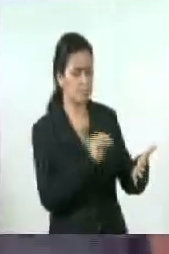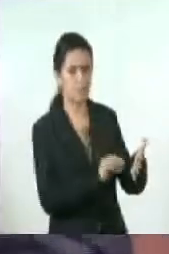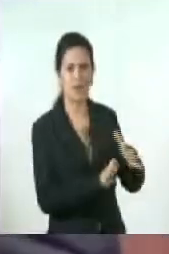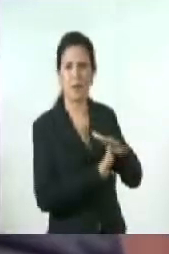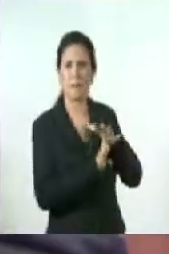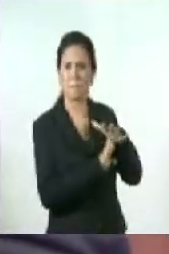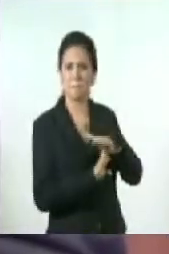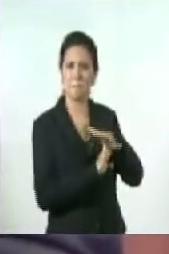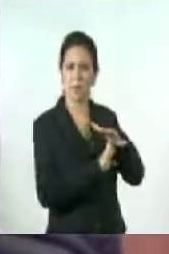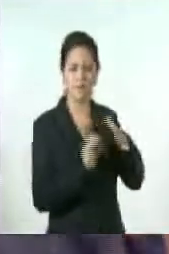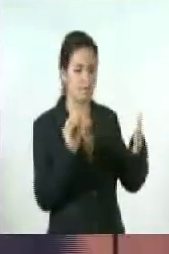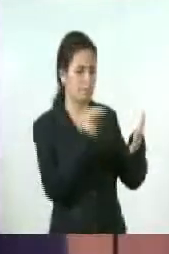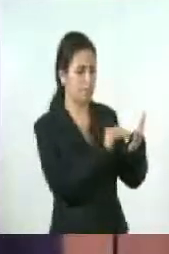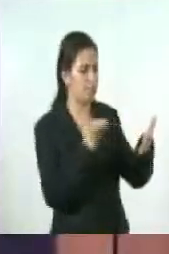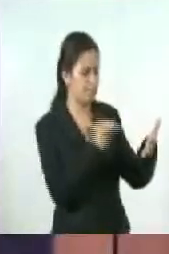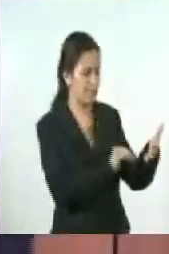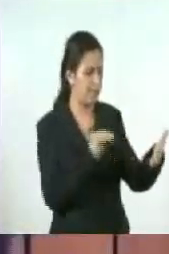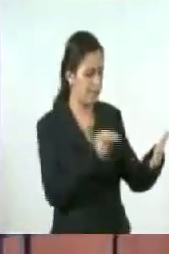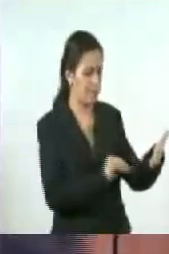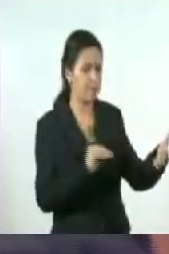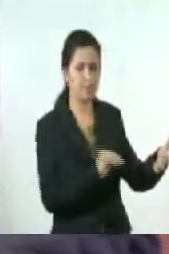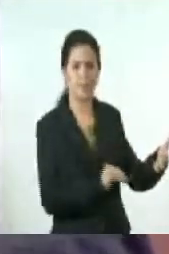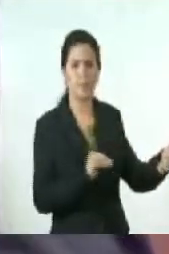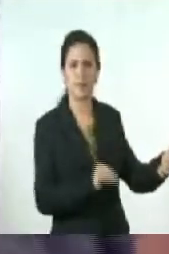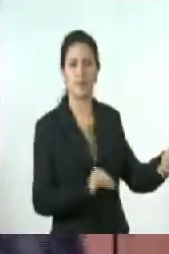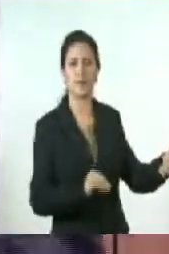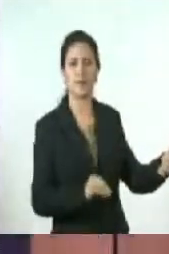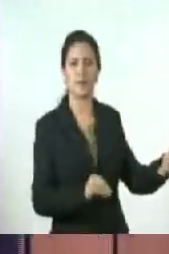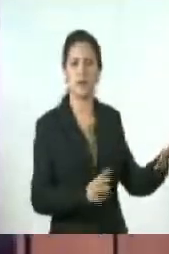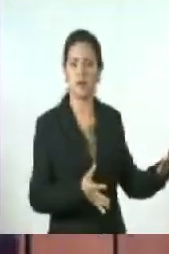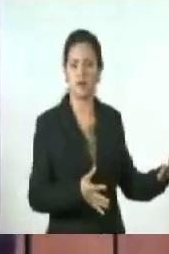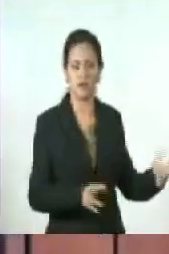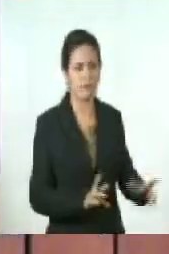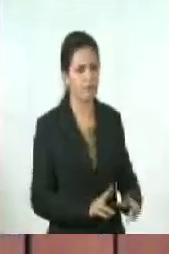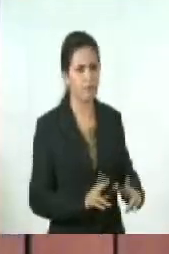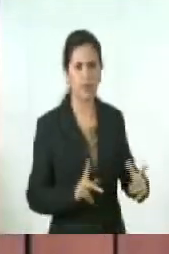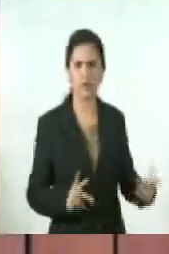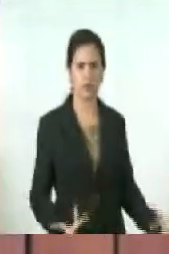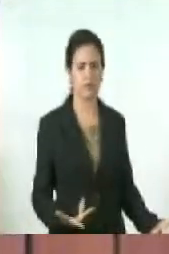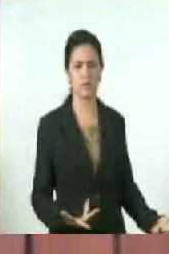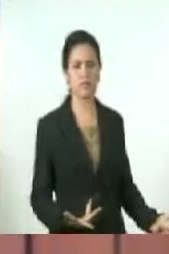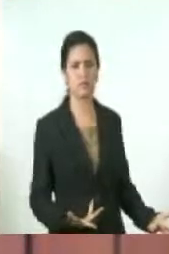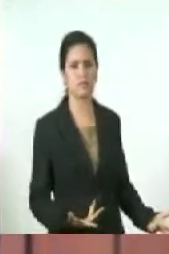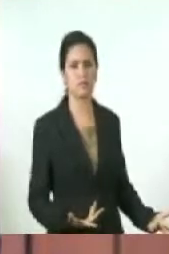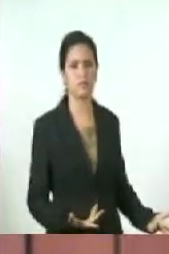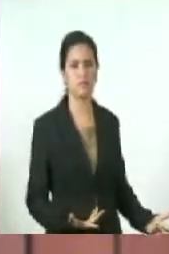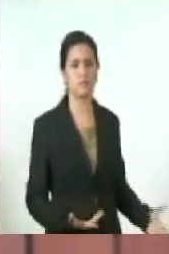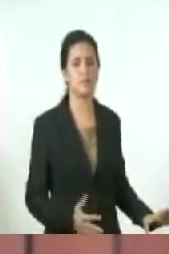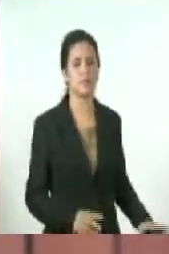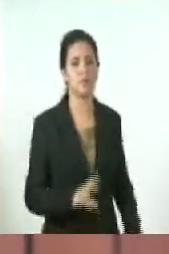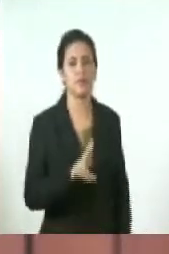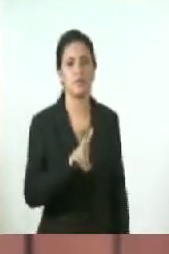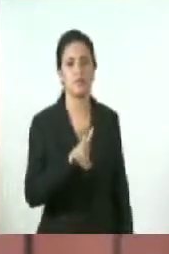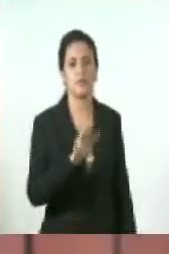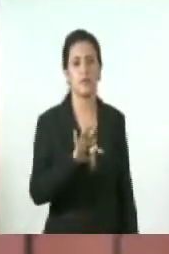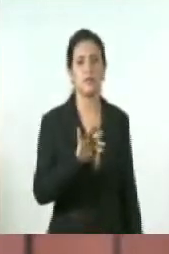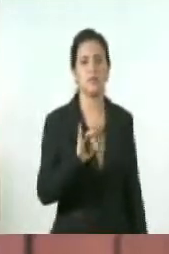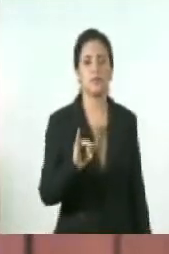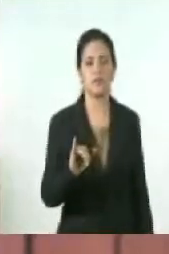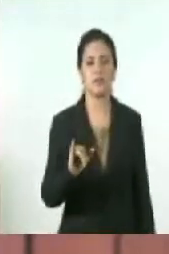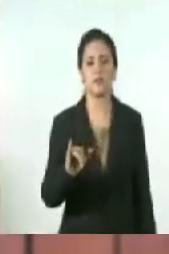objeto, que é objeto de terceirização de mão de obra. Não tem nada a ver. Por exemplo, VTI, Serviço, Comércio e Projeto